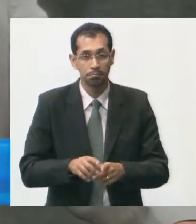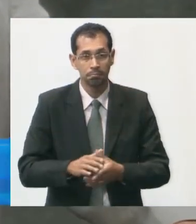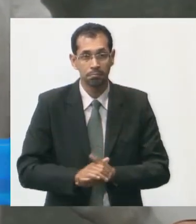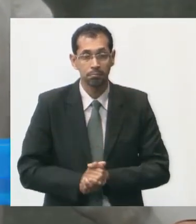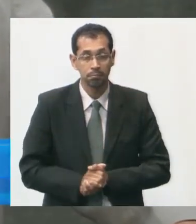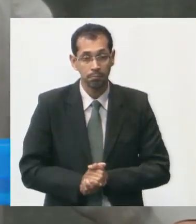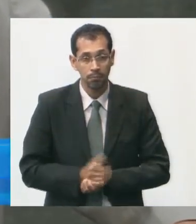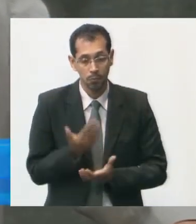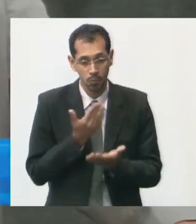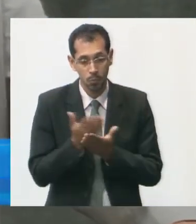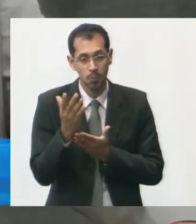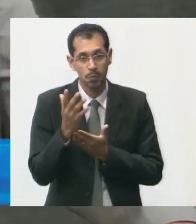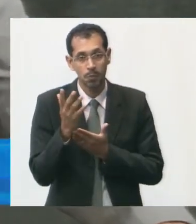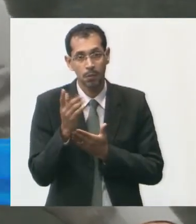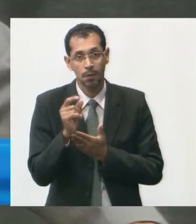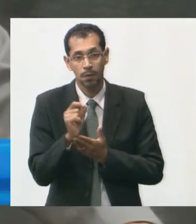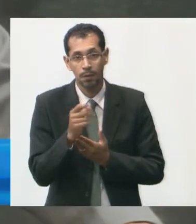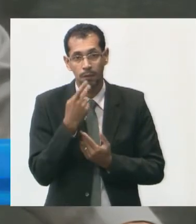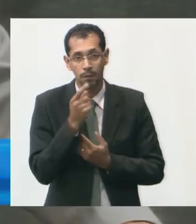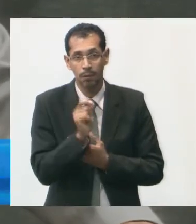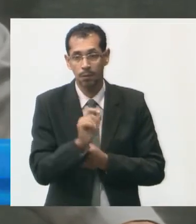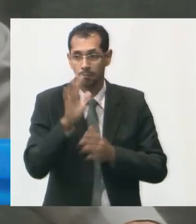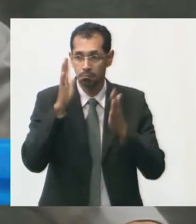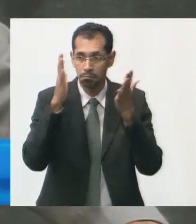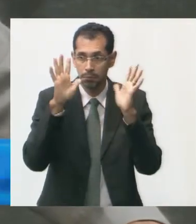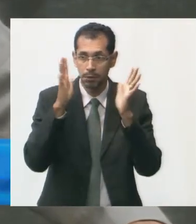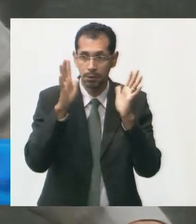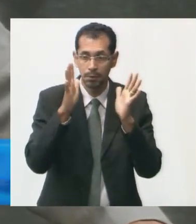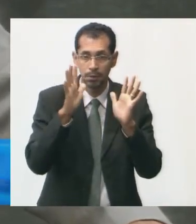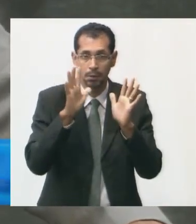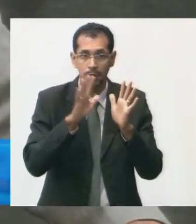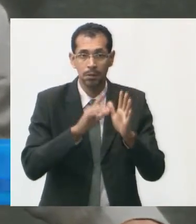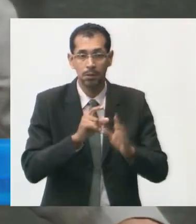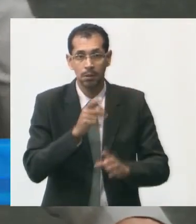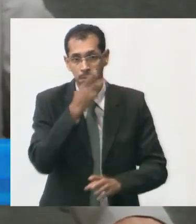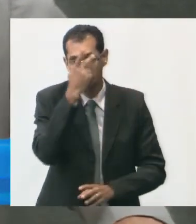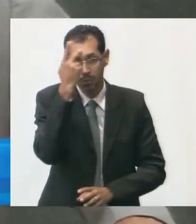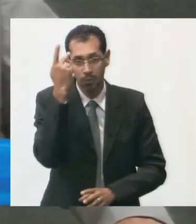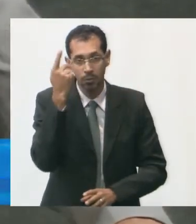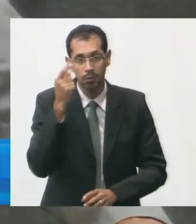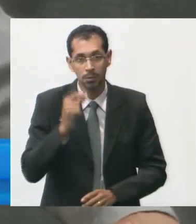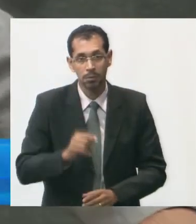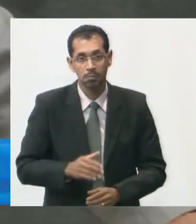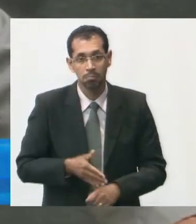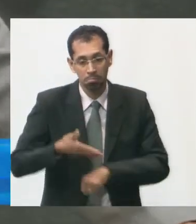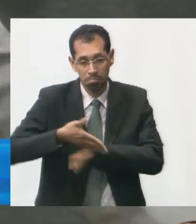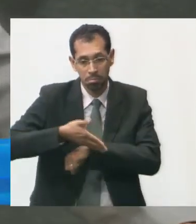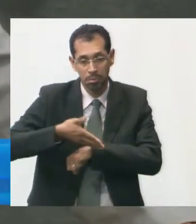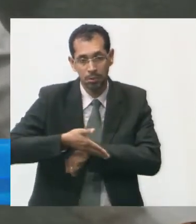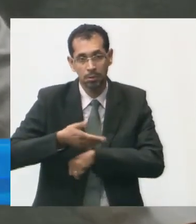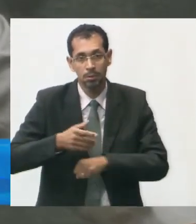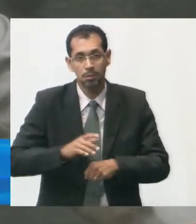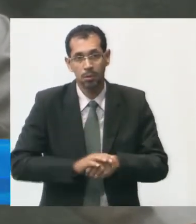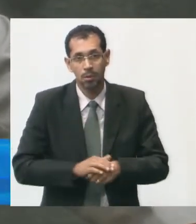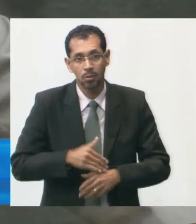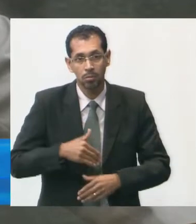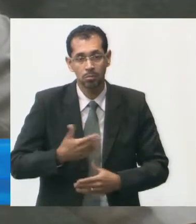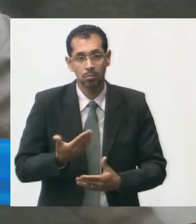parabenizar as pessoas que participaram do processo de eleição nas comunidades,